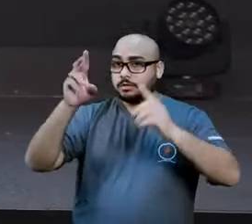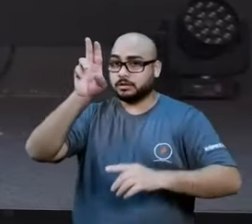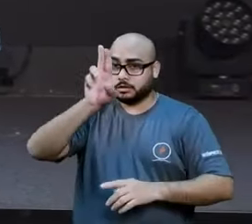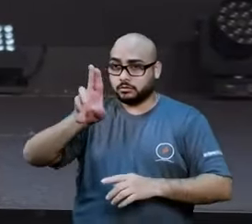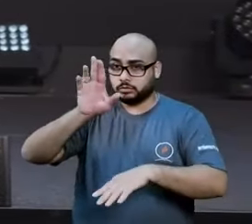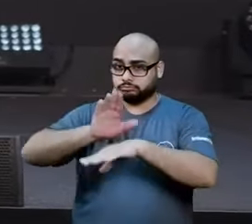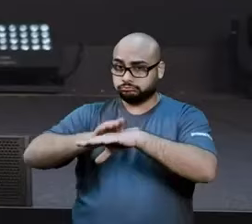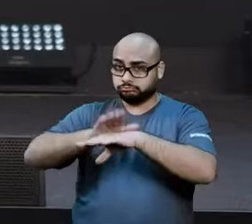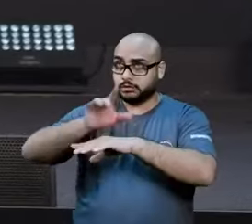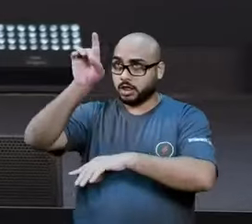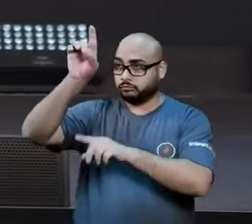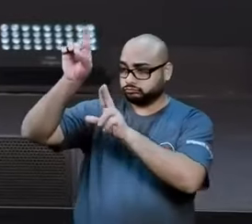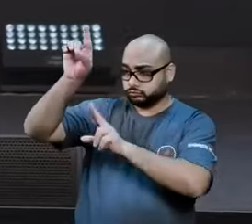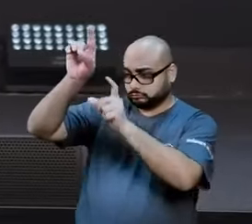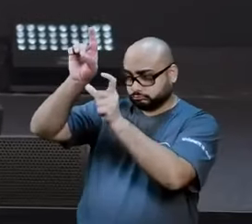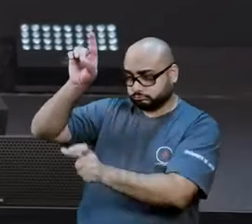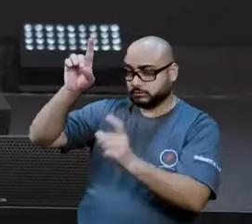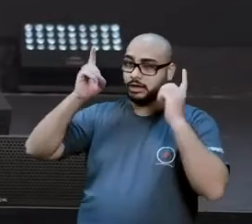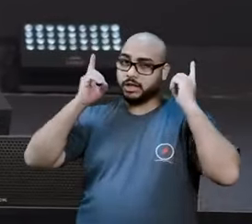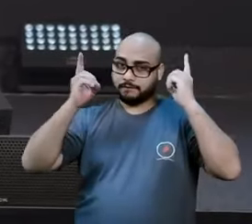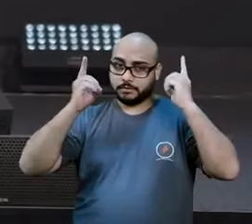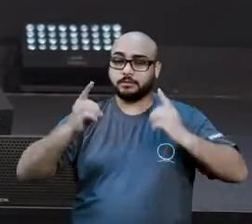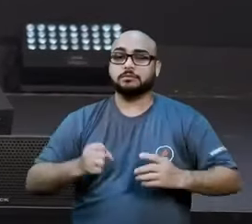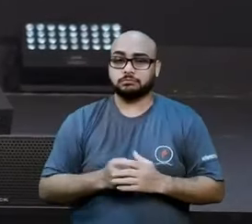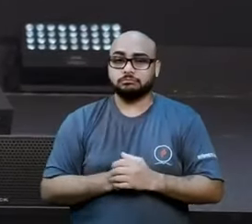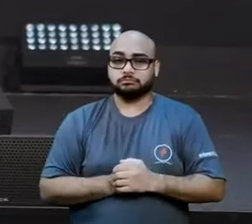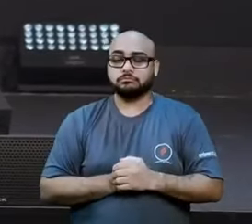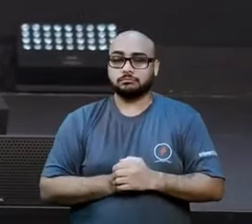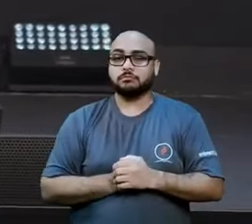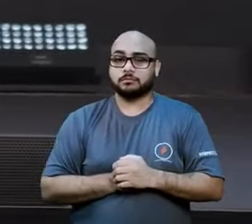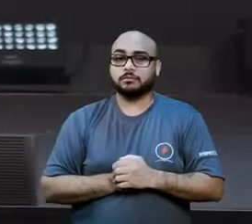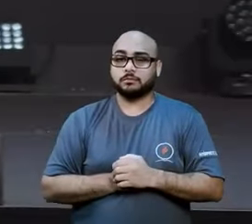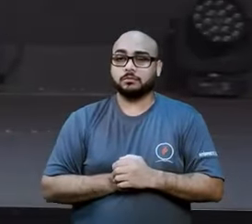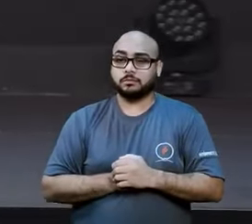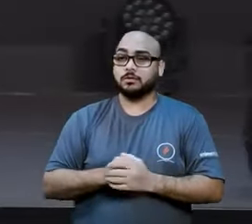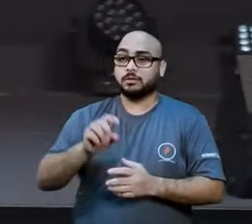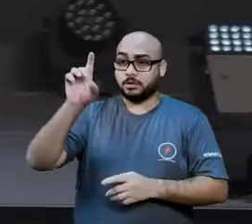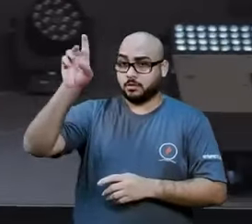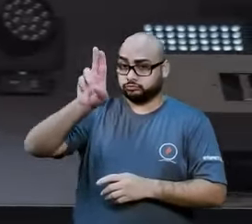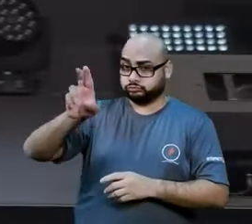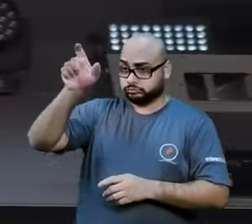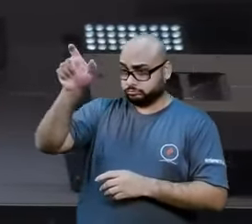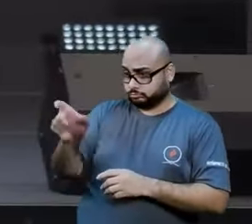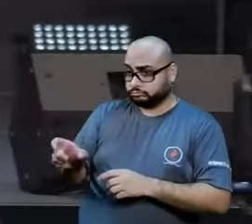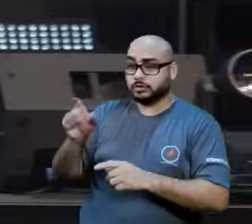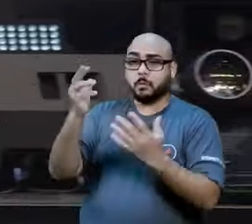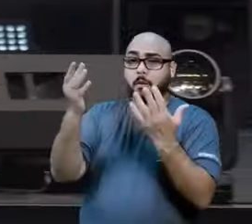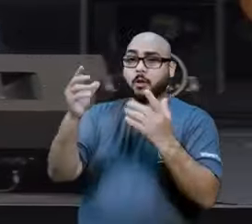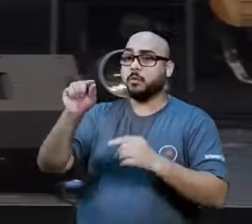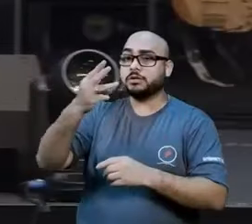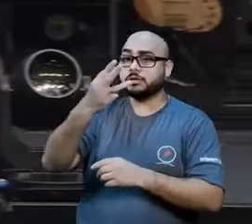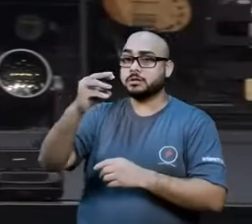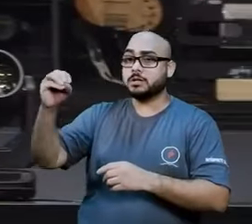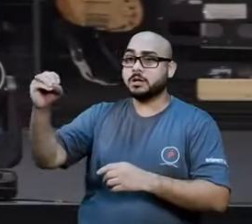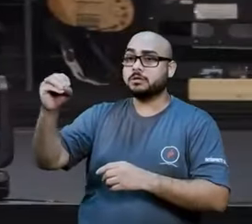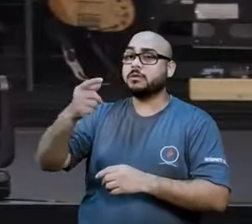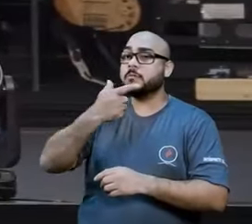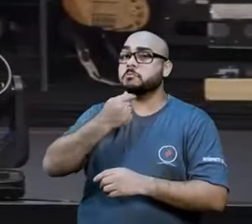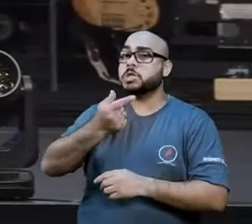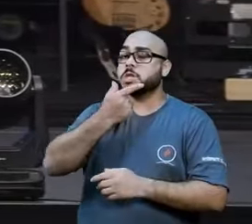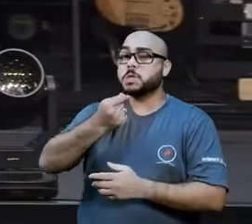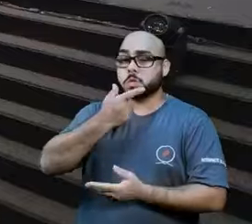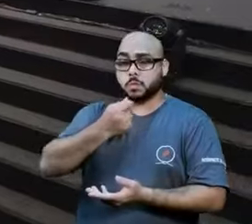17 olha as coisas que Deus usa Deus usa 300 homens em juízes